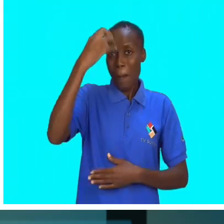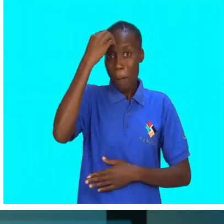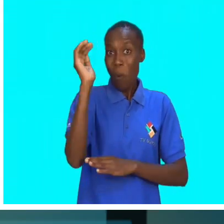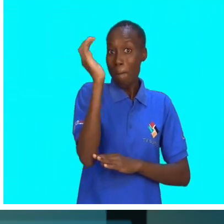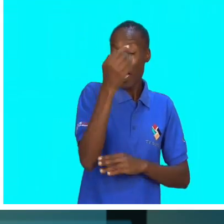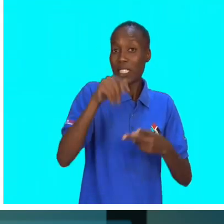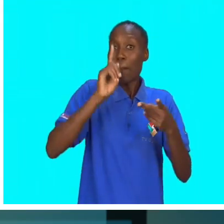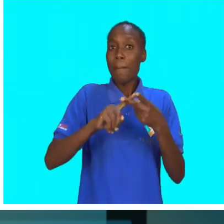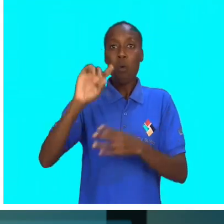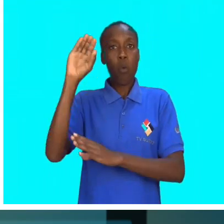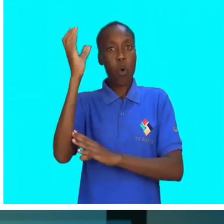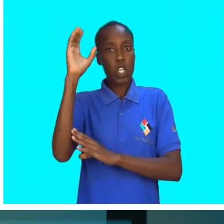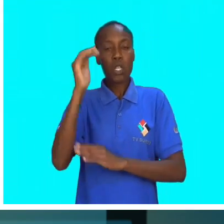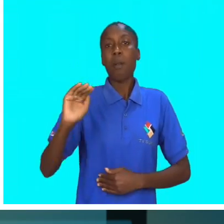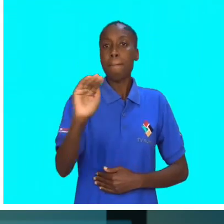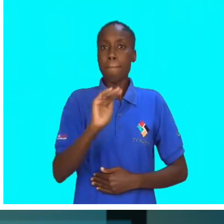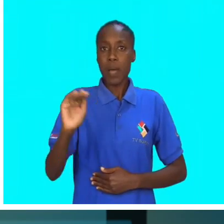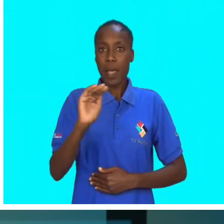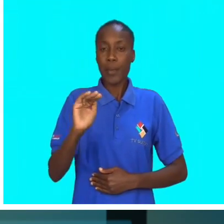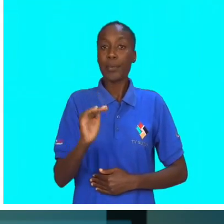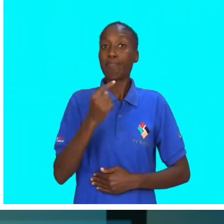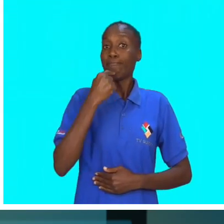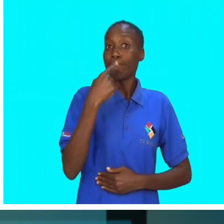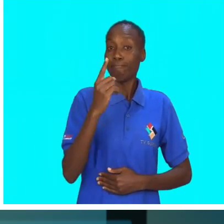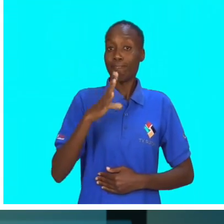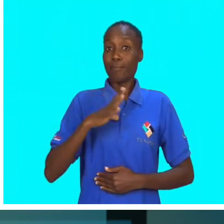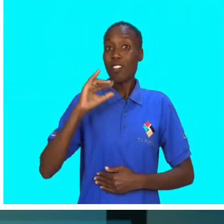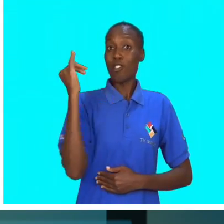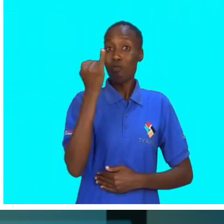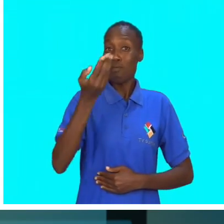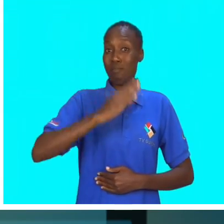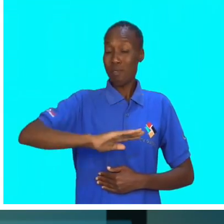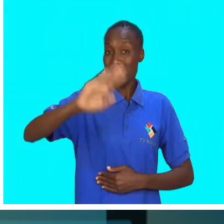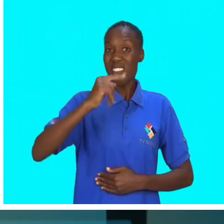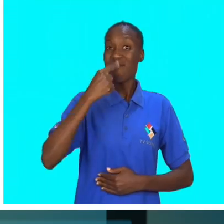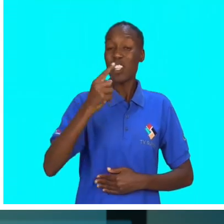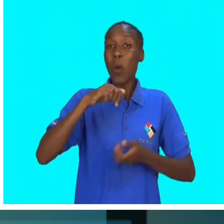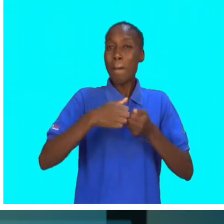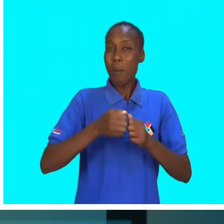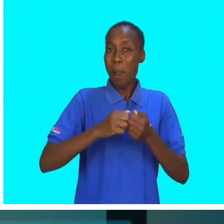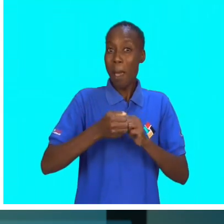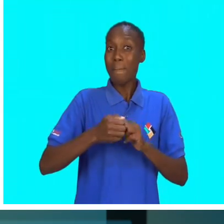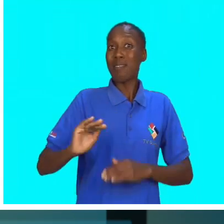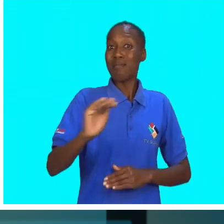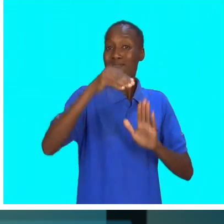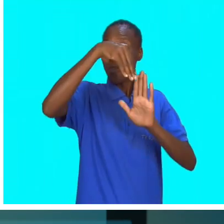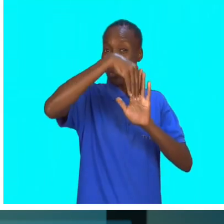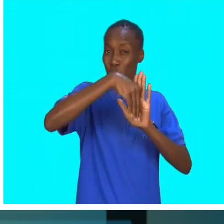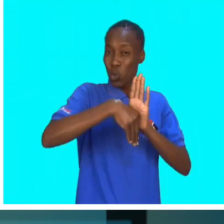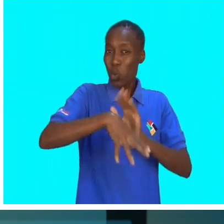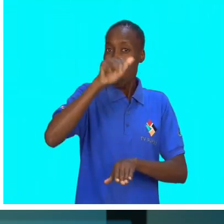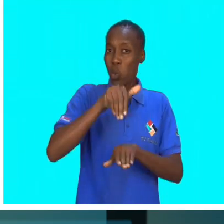cidade de Maputo ao bairro Costa do Sol. Segundo o Instituto Nacional de Meteorologia, a zona sul do país